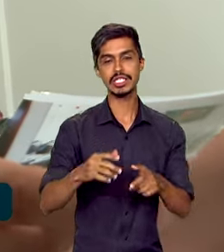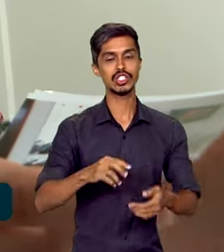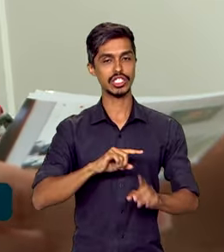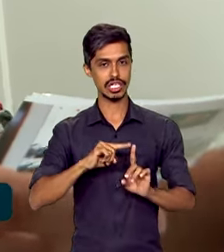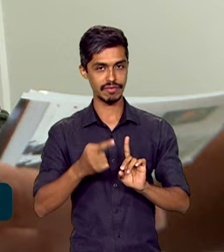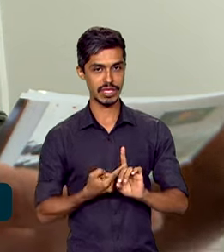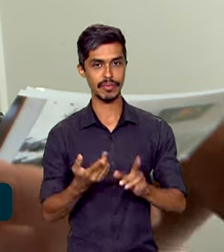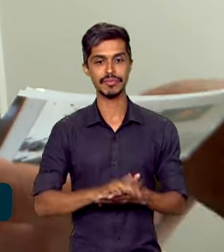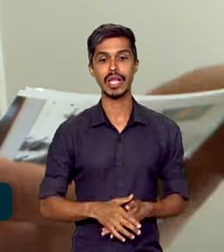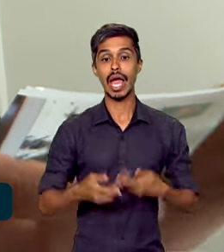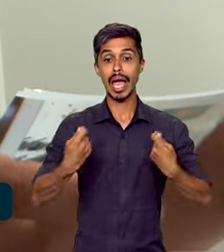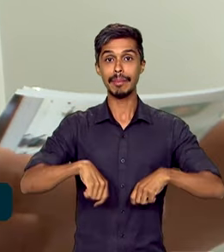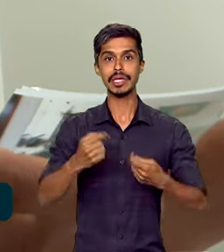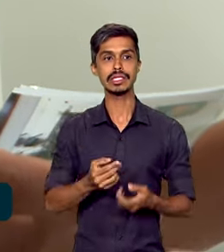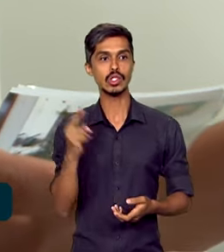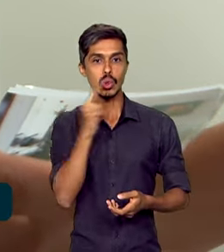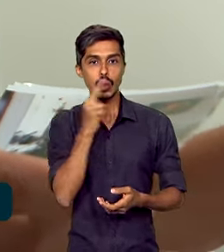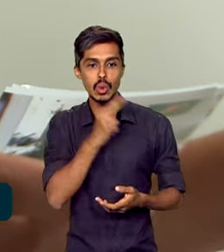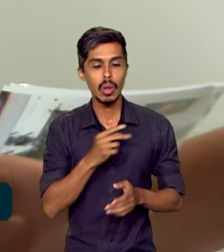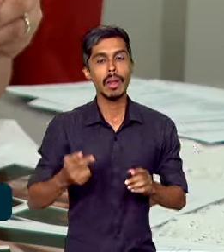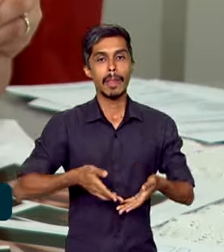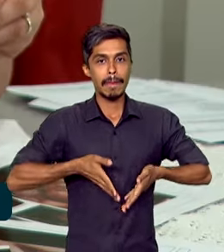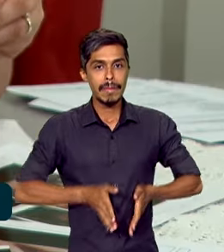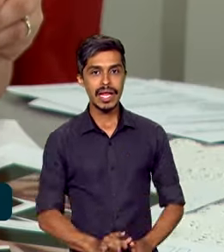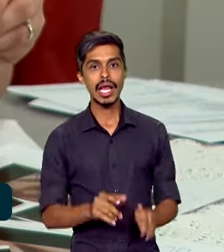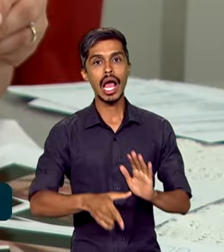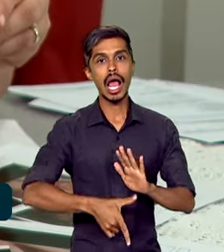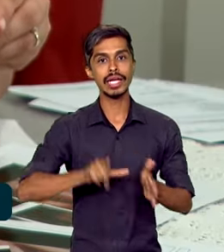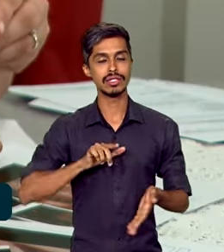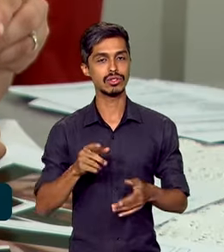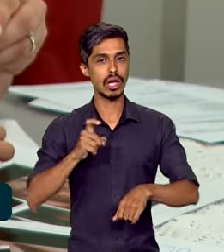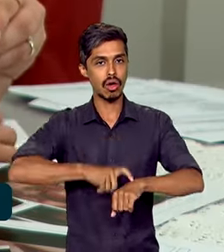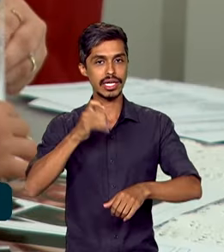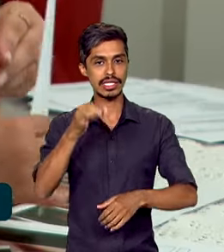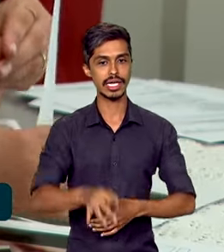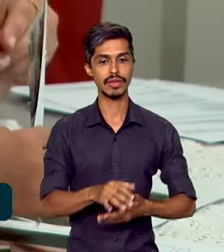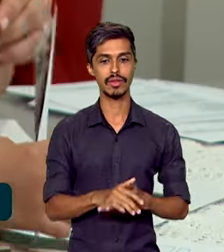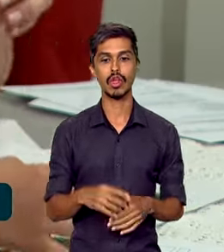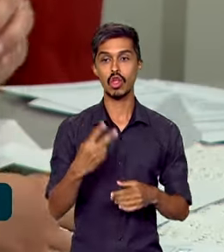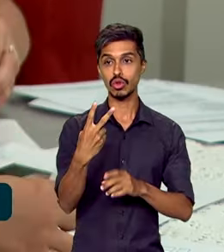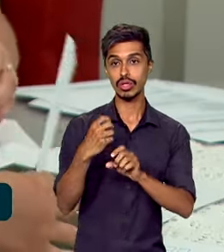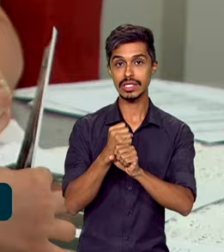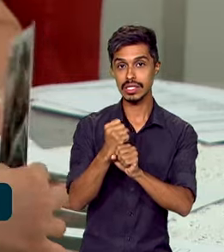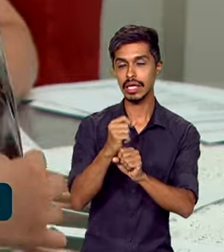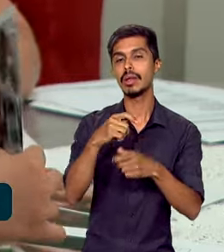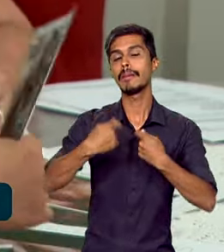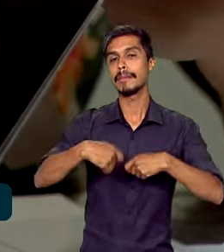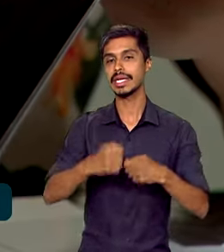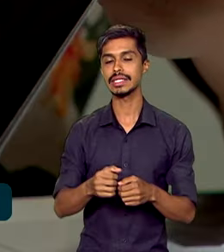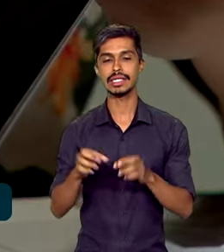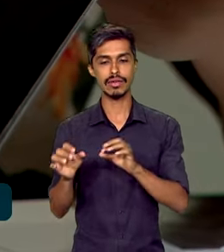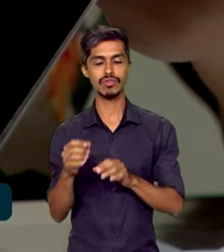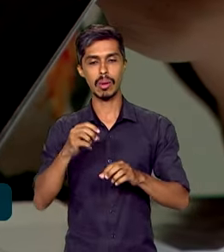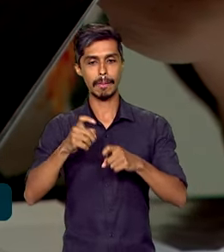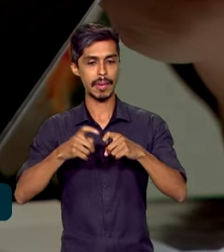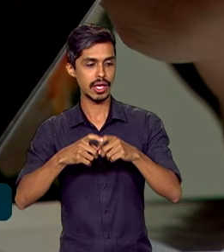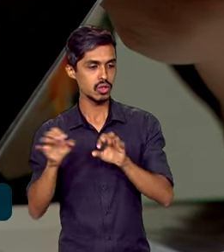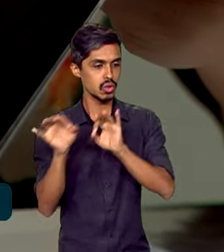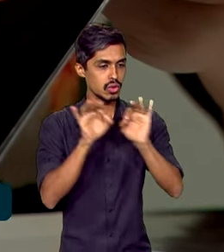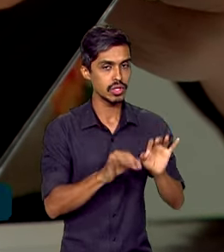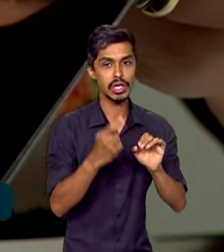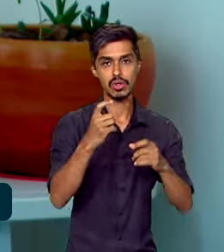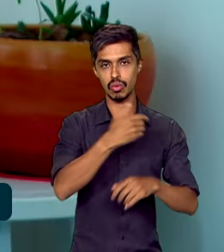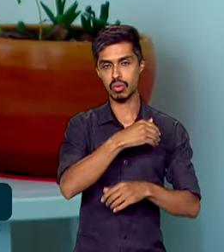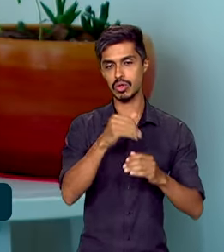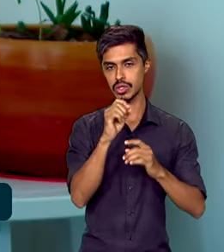e o parto teve que ser feito antes da hora por do anos a menina teve que fazer acompanhamento médico em um hospital